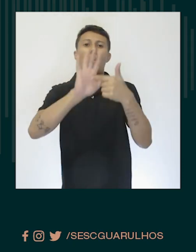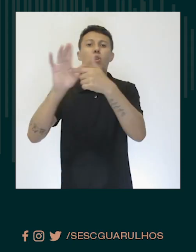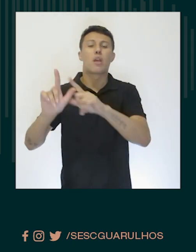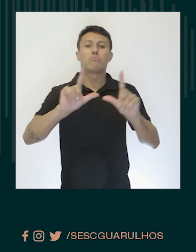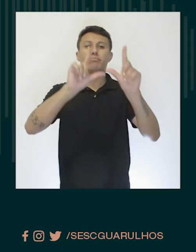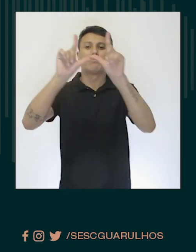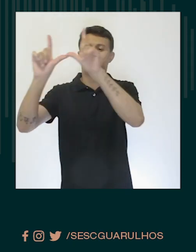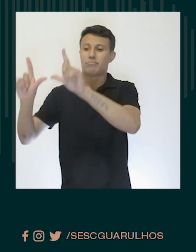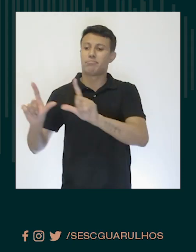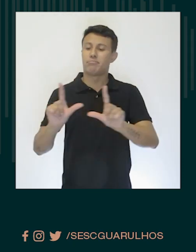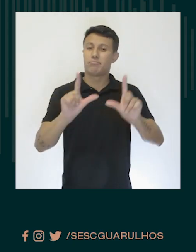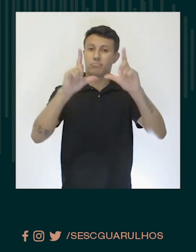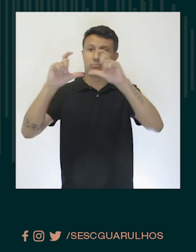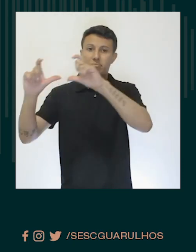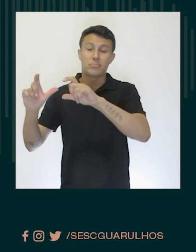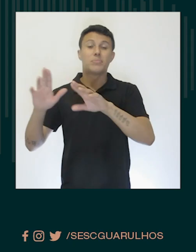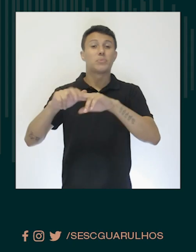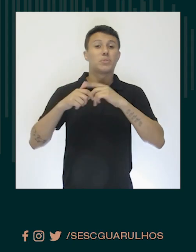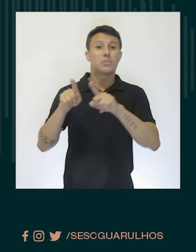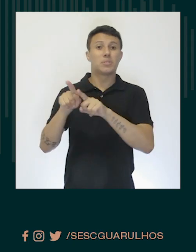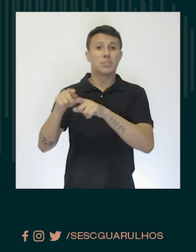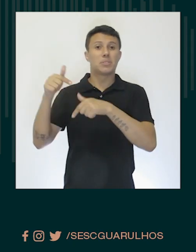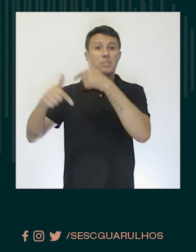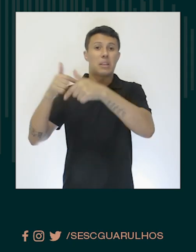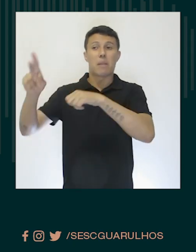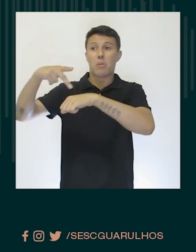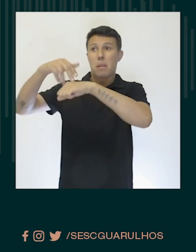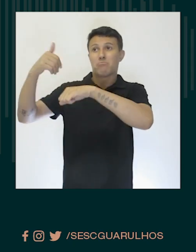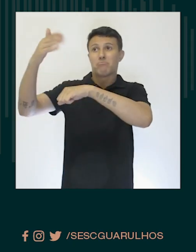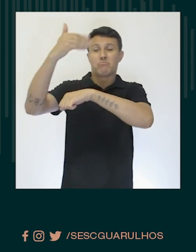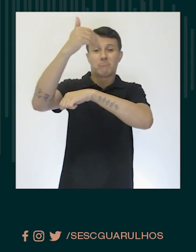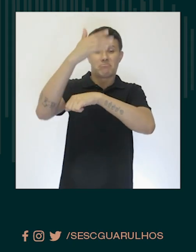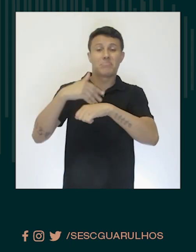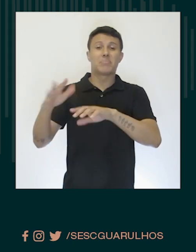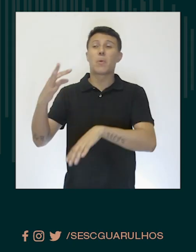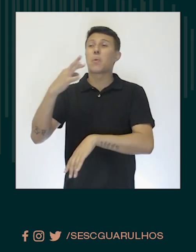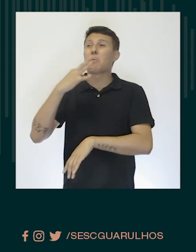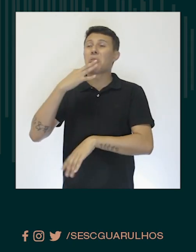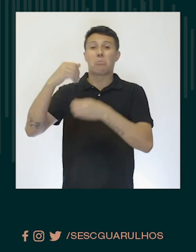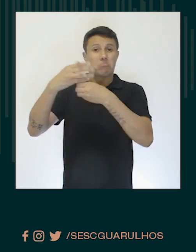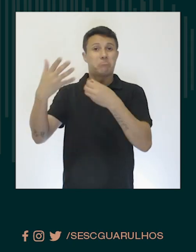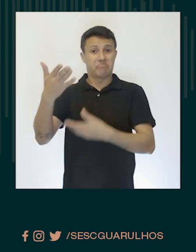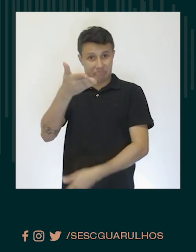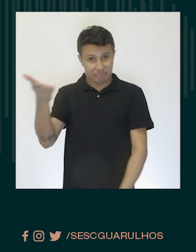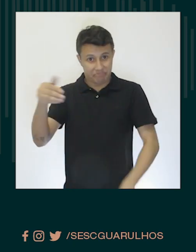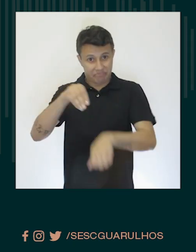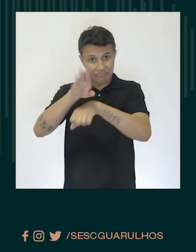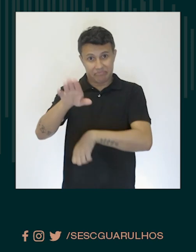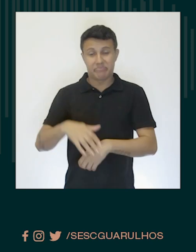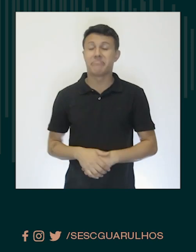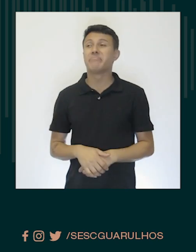tem até uma fotógrafa da Itália, então já somos internacionais. Então vale a pena conhecer esse conteúdo que está no ar.